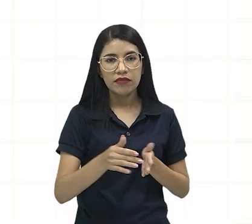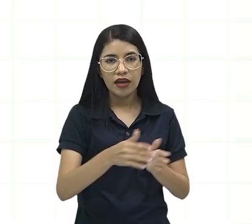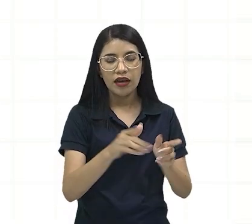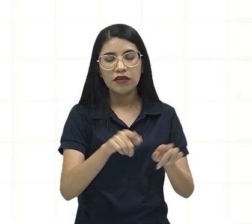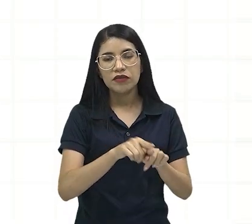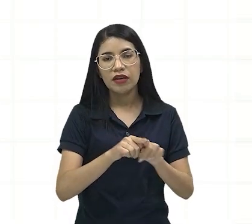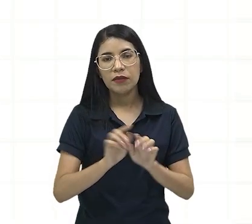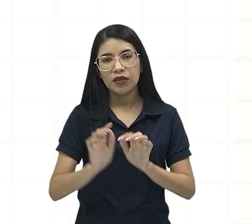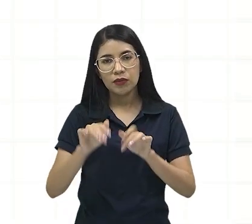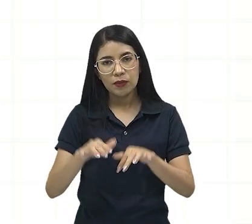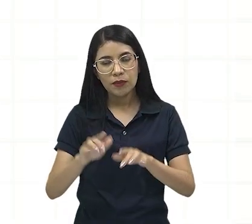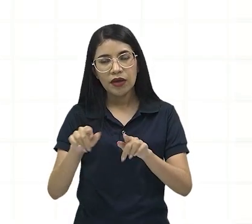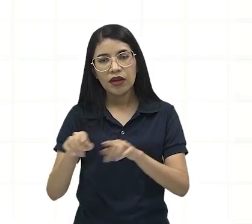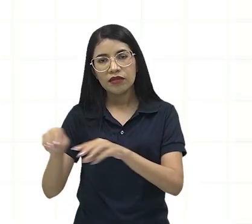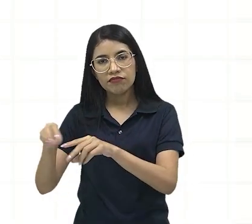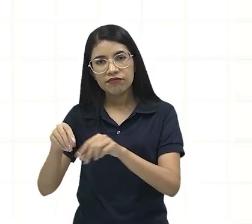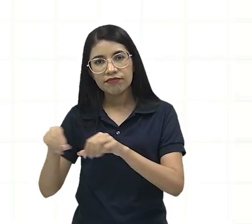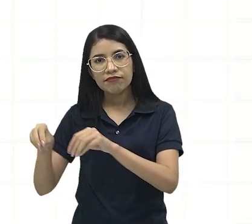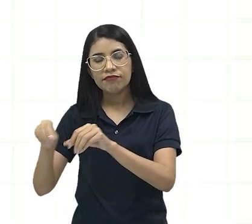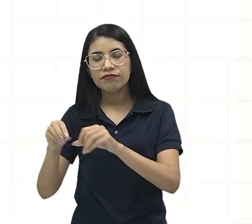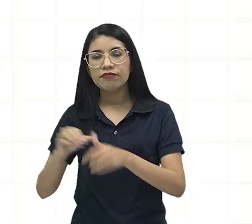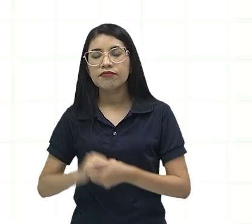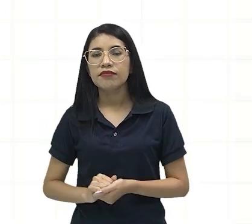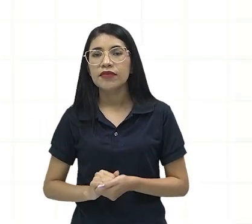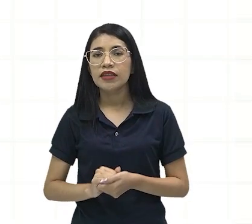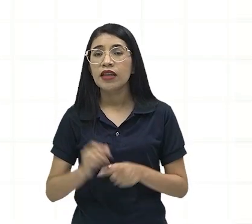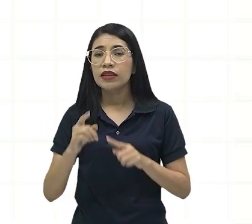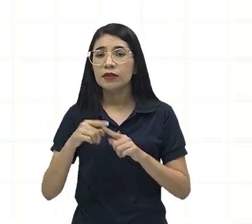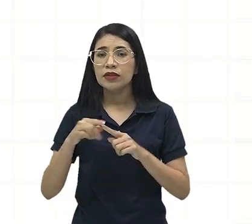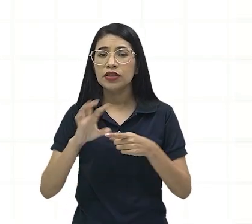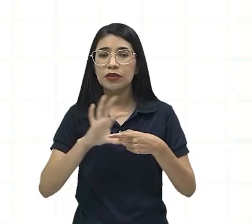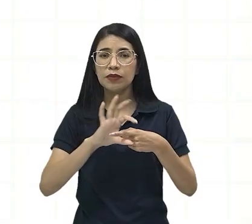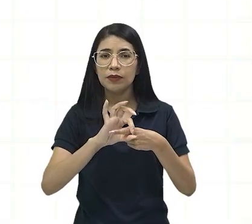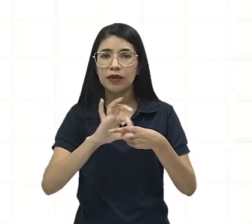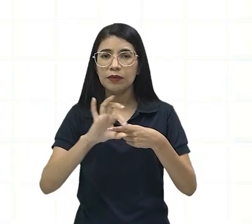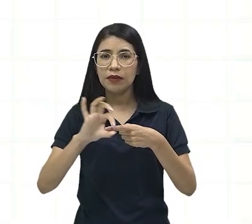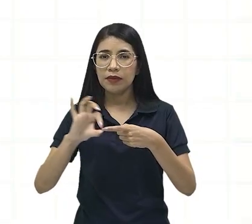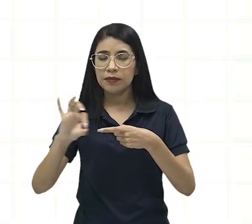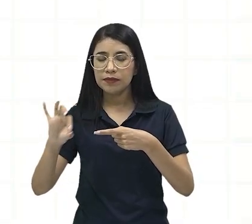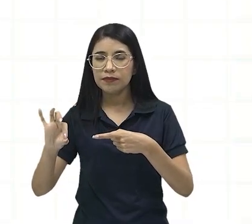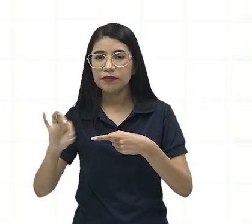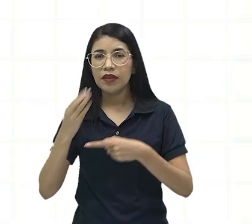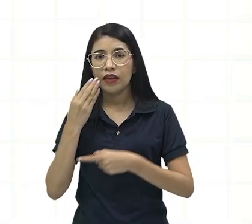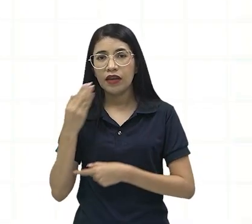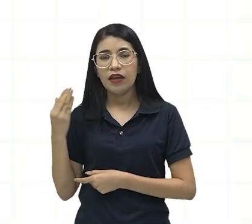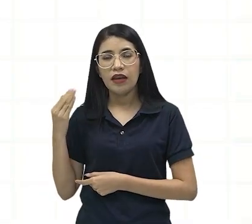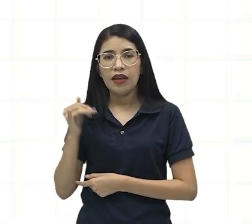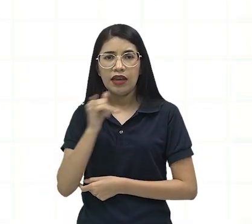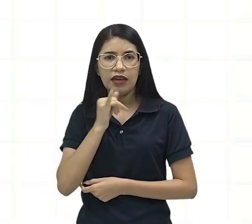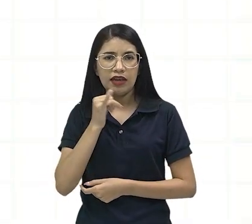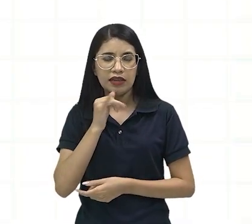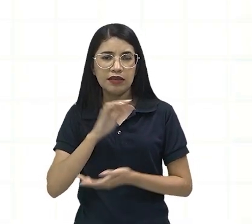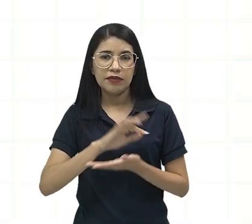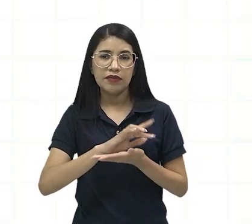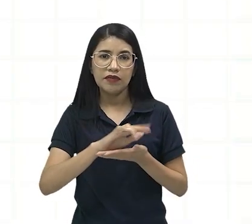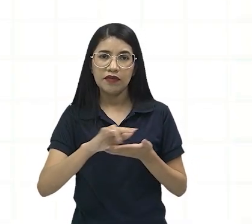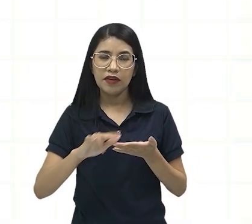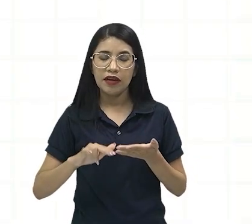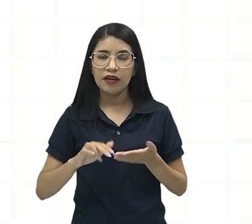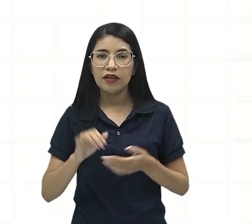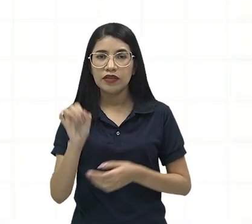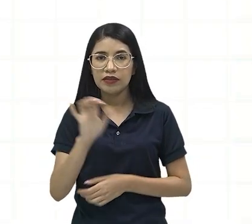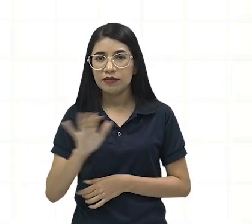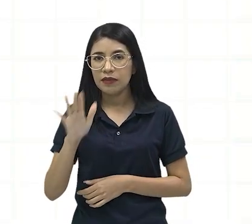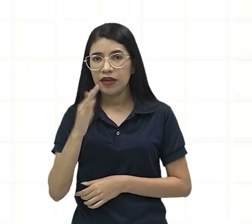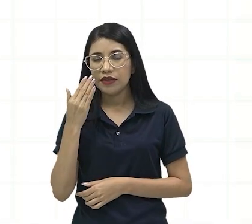ambientes terrestres. Então, esses anelídeos, como nós podemos ver aí vários exemplos dele aí na tela,